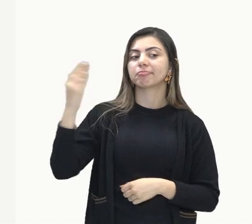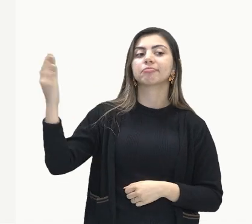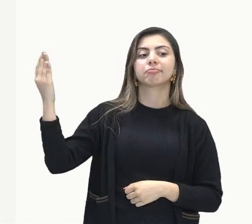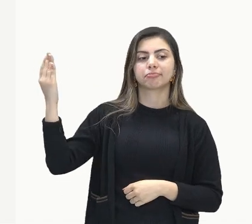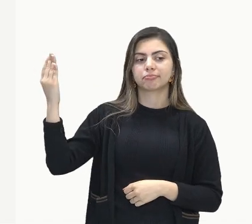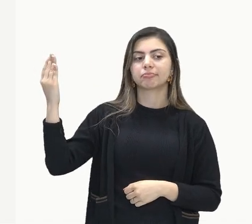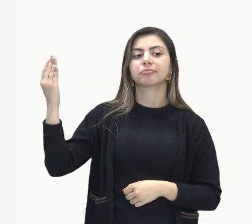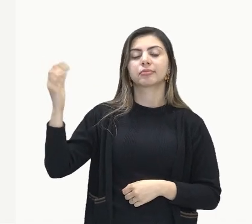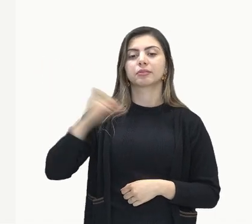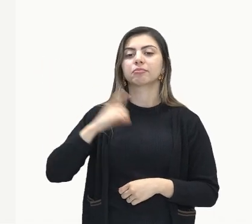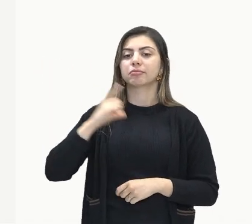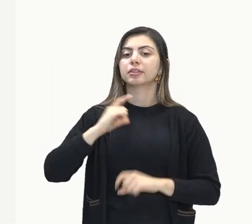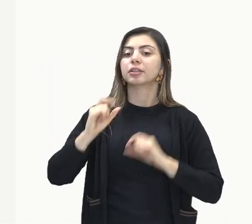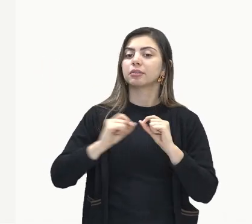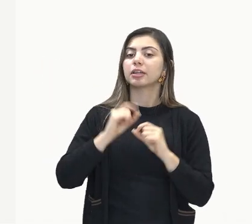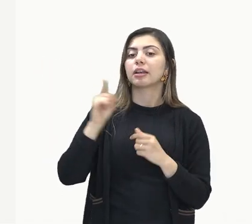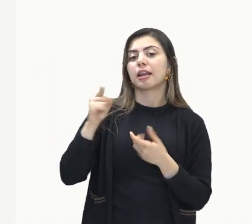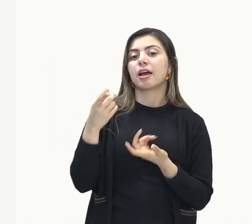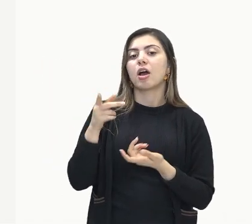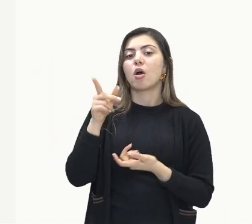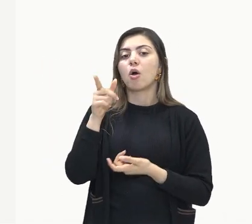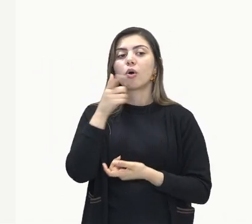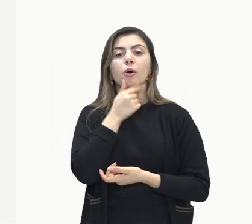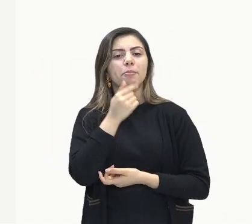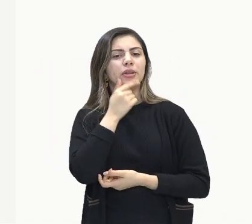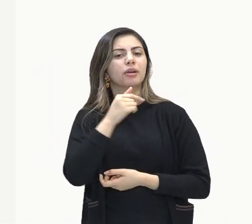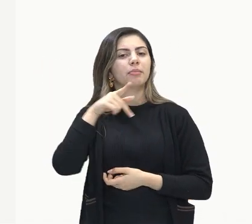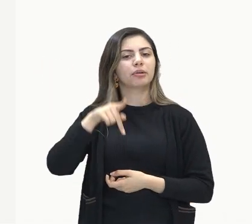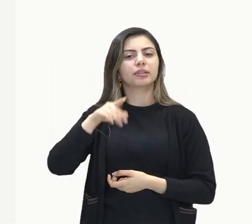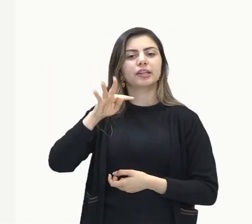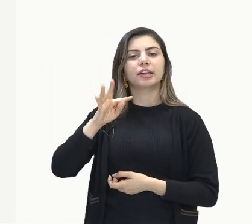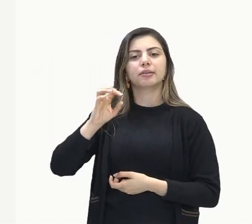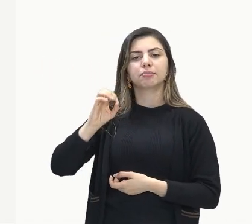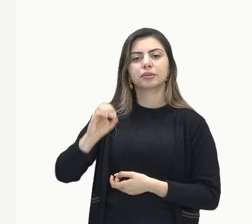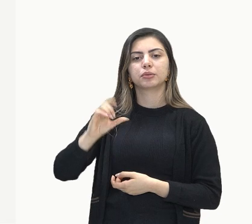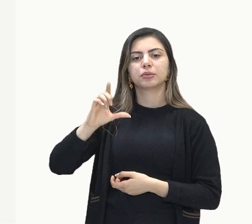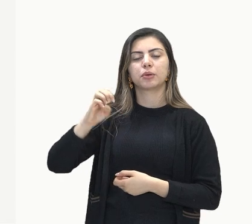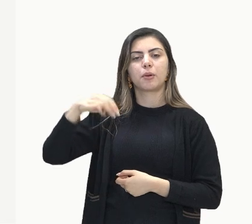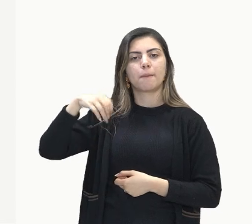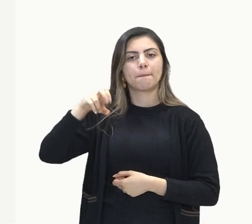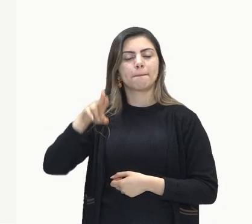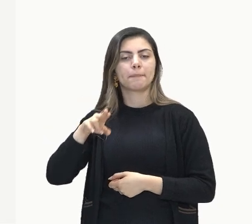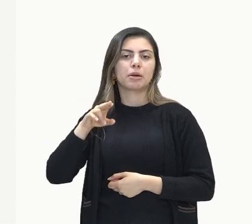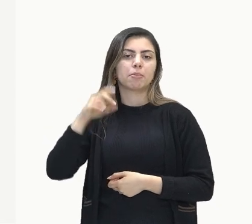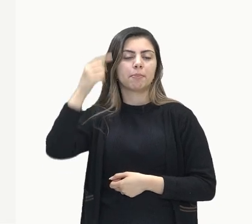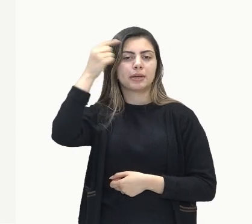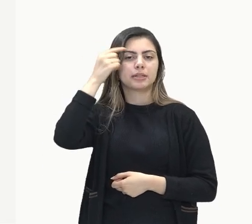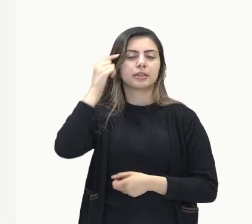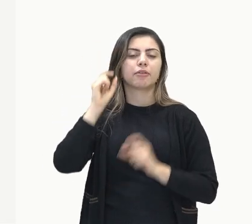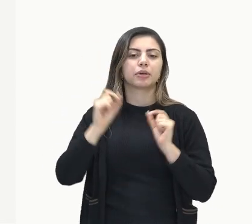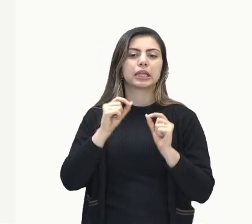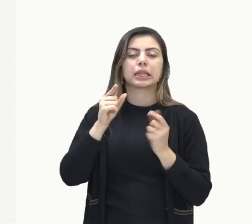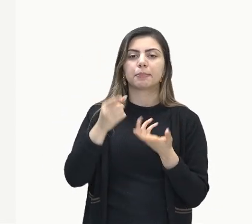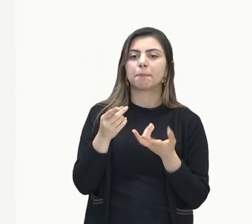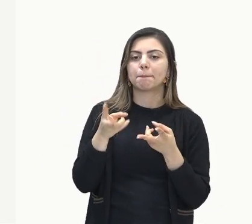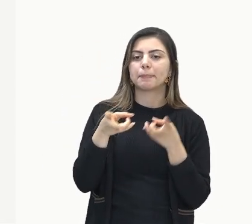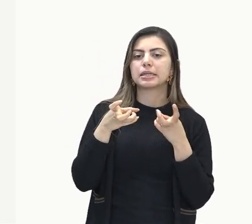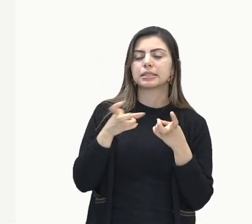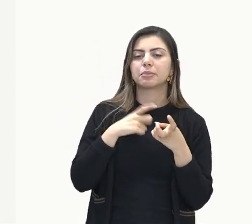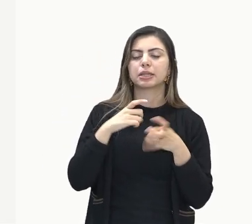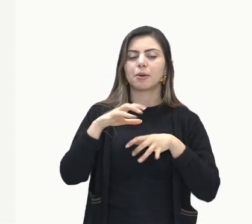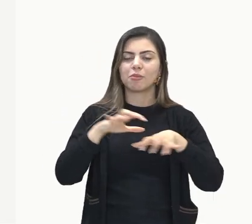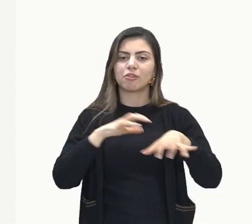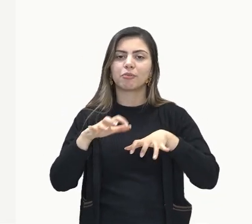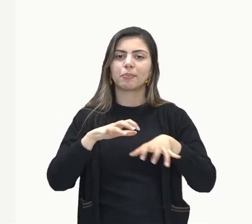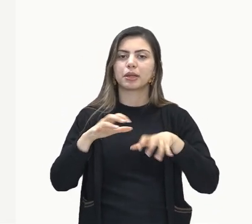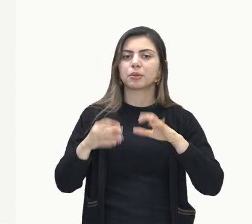por Ptolomeu, né? Porque ao se observar o movimento dos